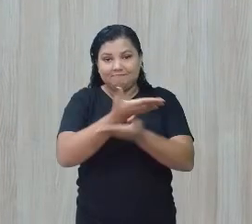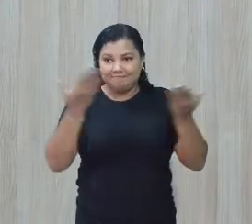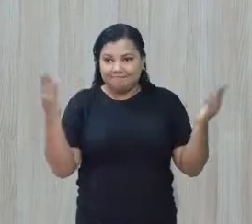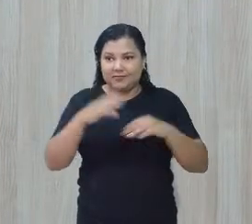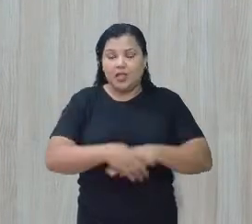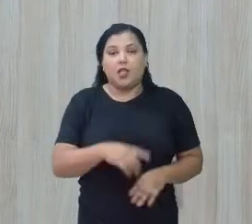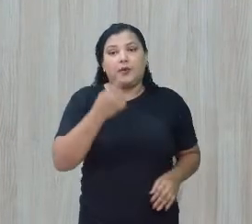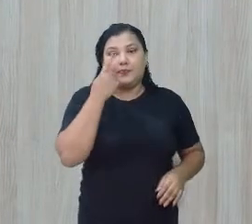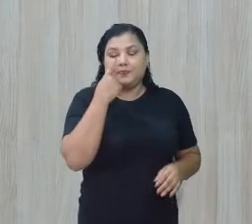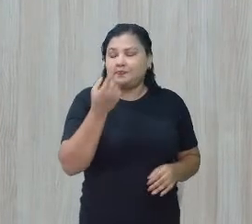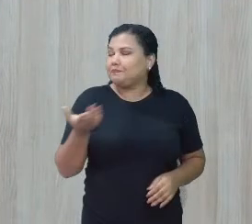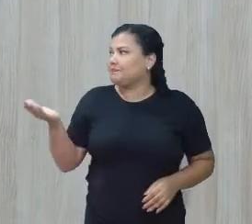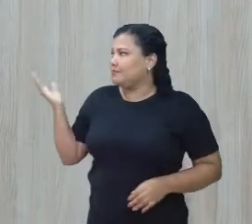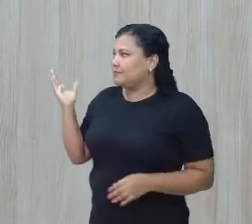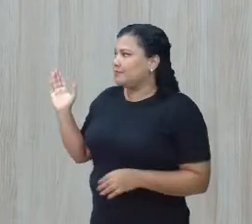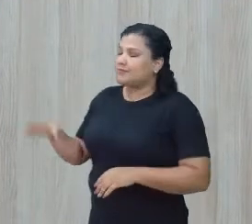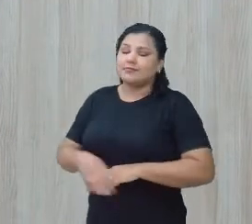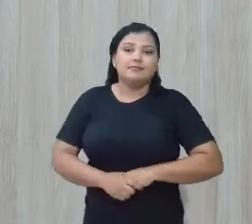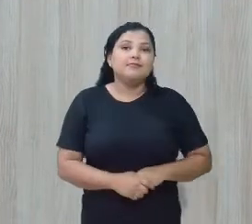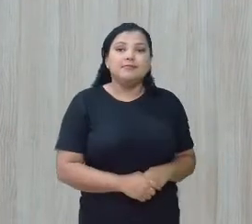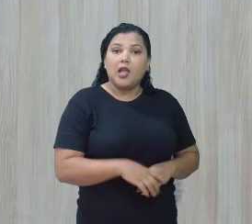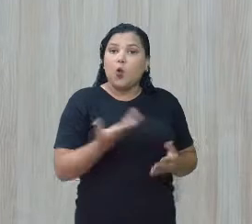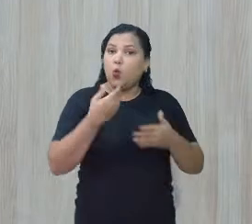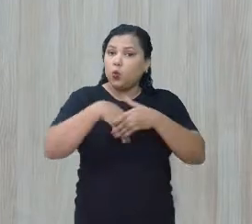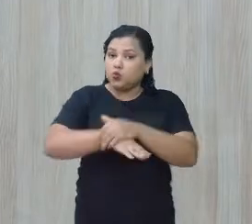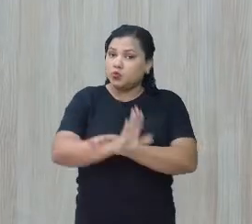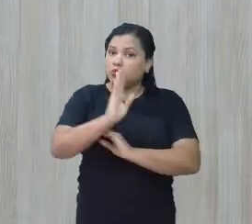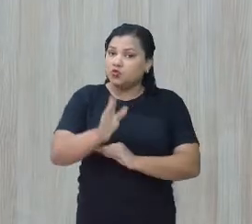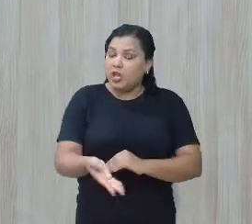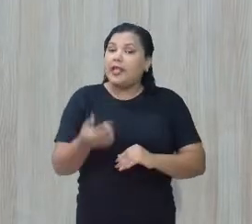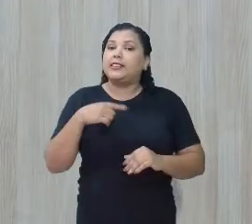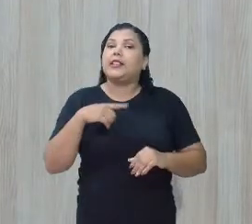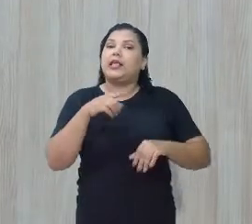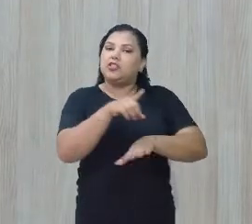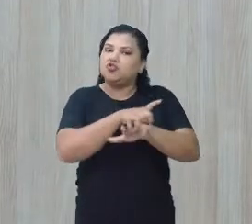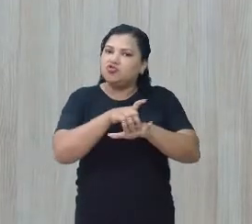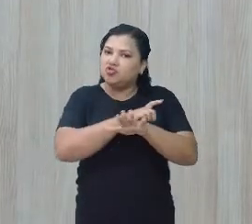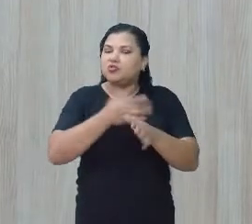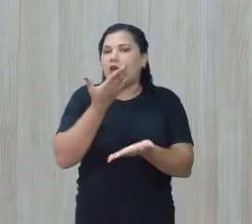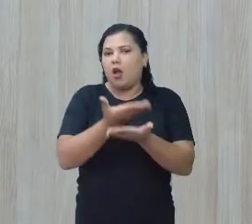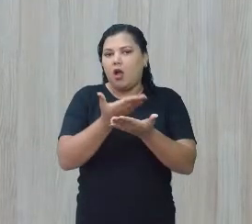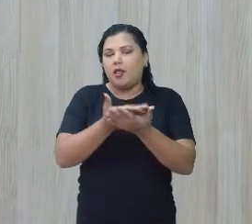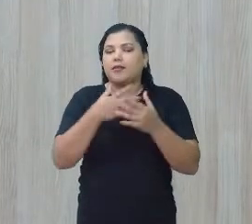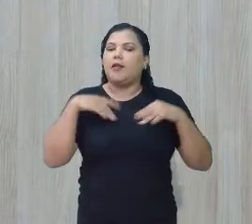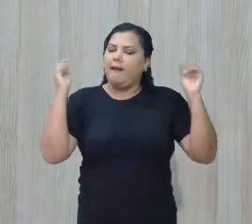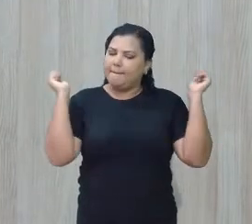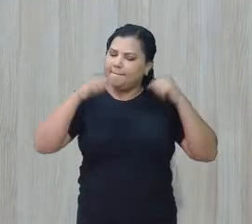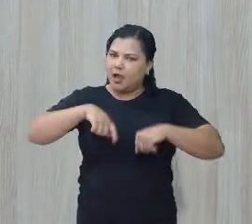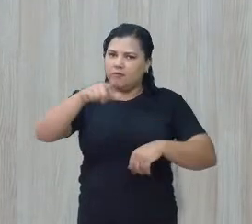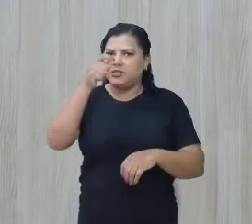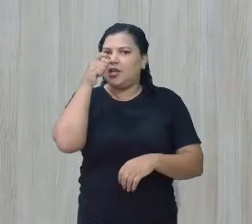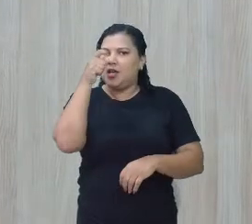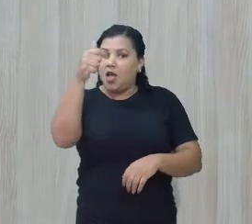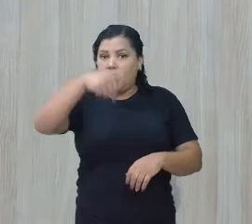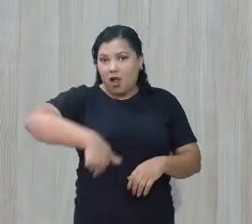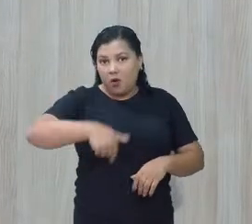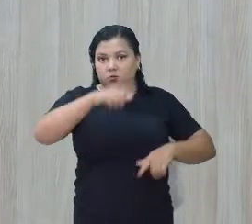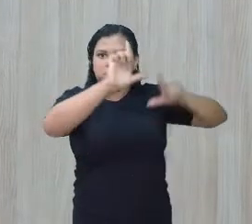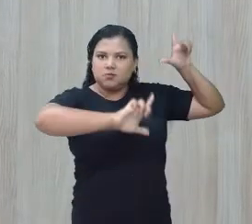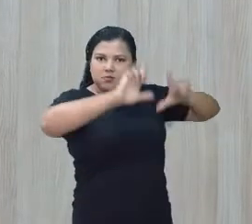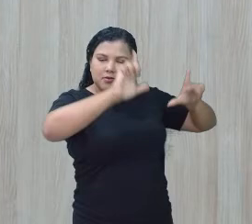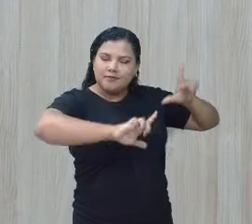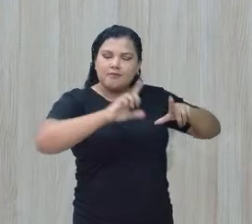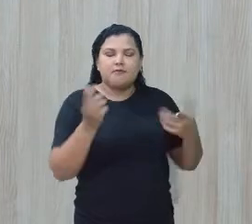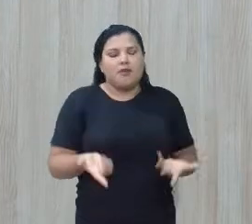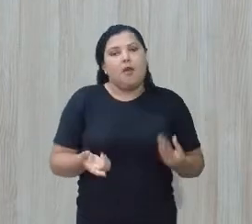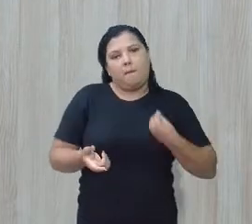tem aí esse costume de trabalhar com a gente. A nossa aula tem formato digital, possibilitando que você assista nesse momento na TV,